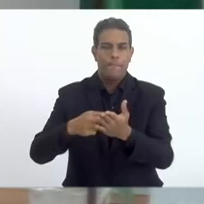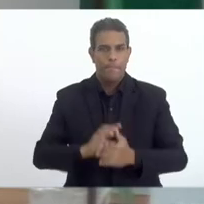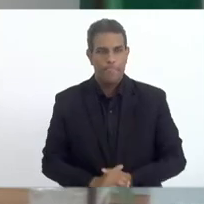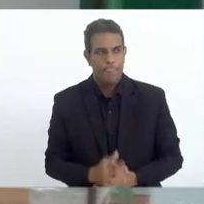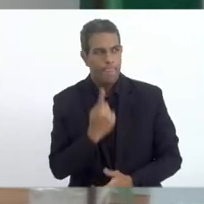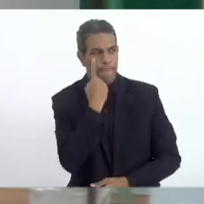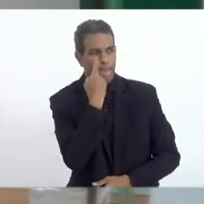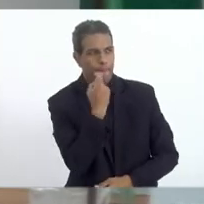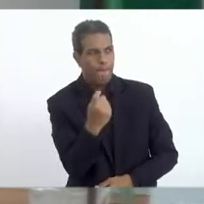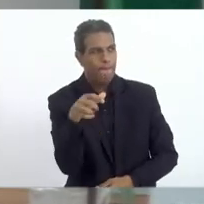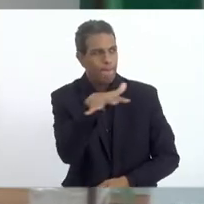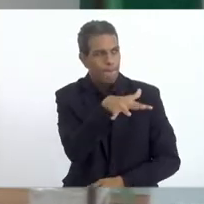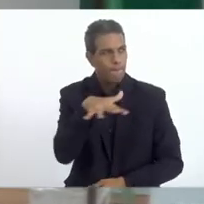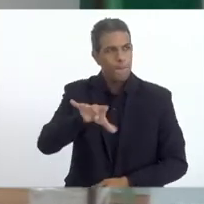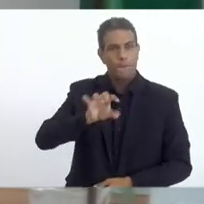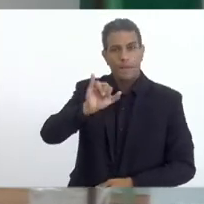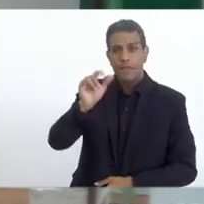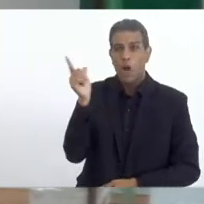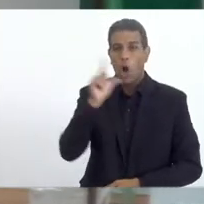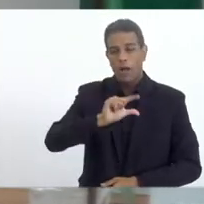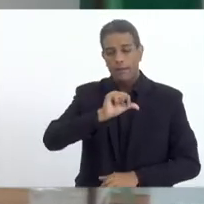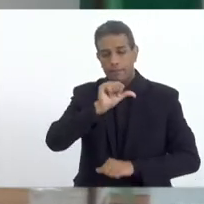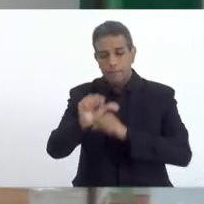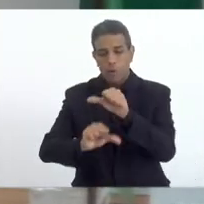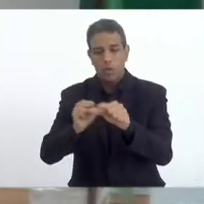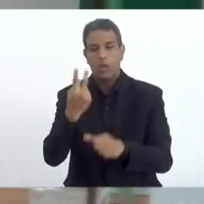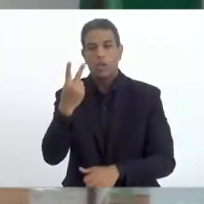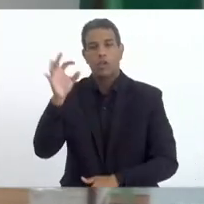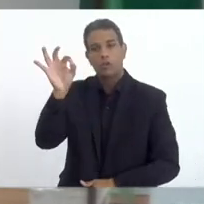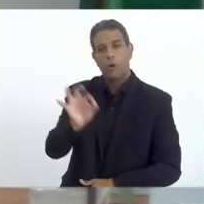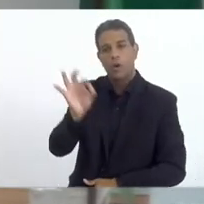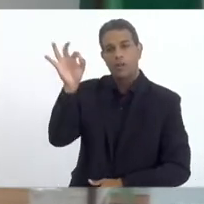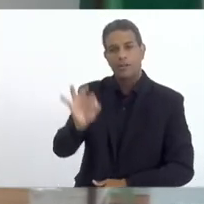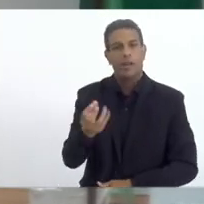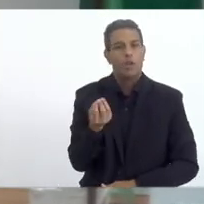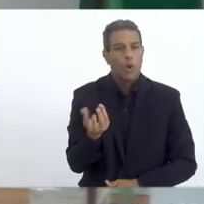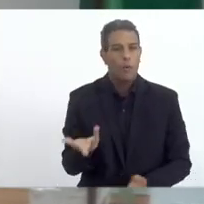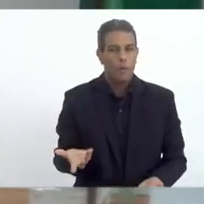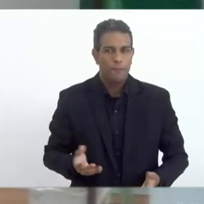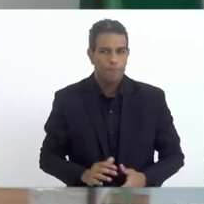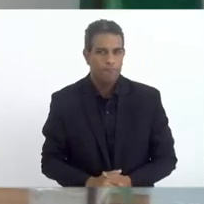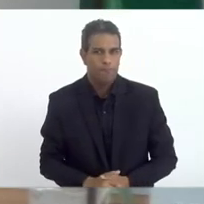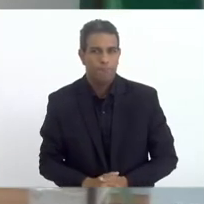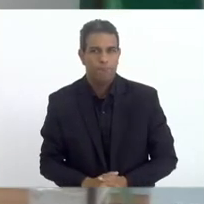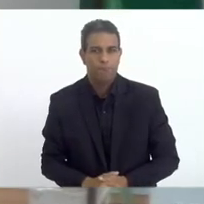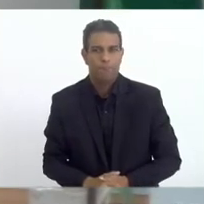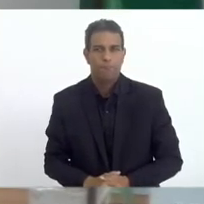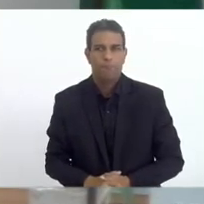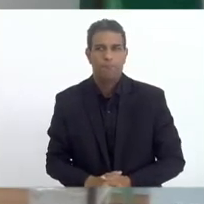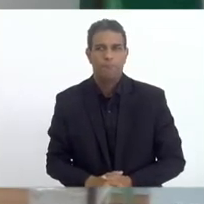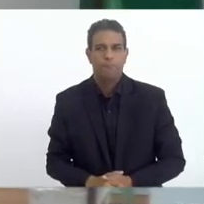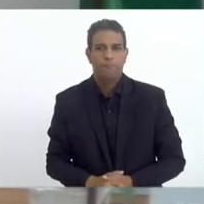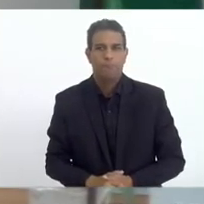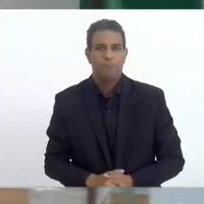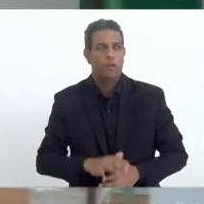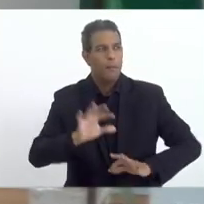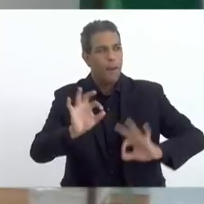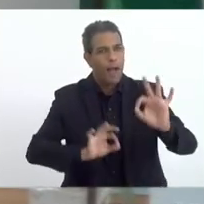Então, se não vai passar dos 2%, não é o... Não é o